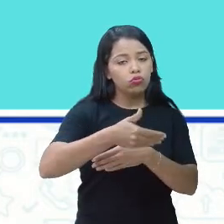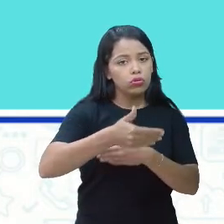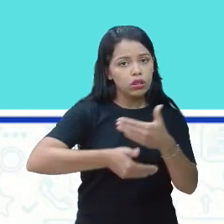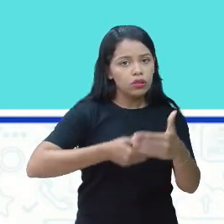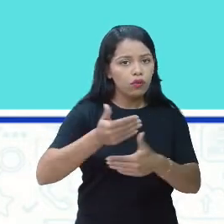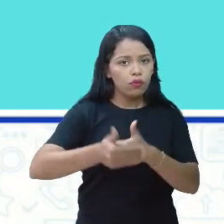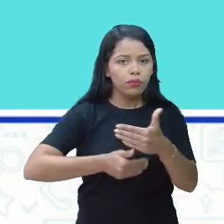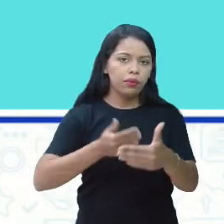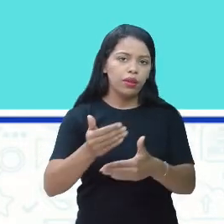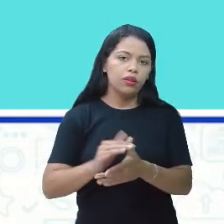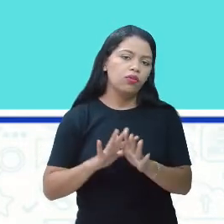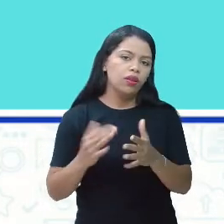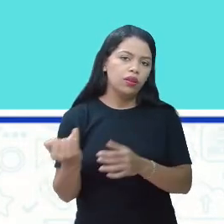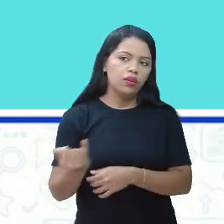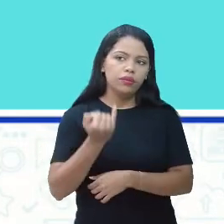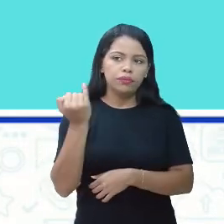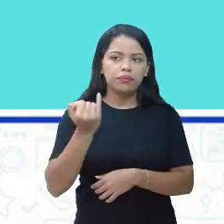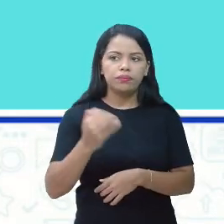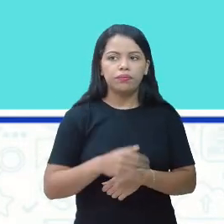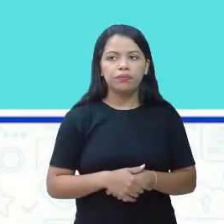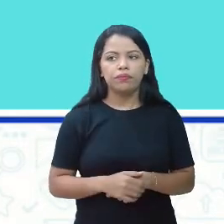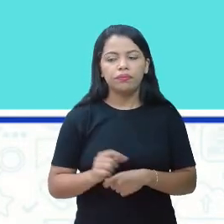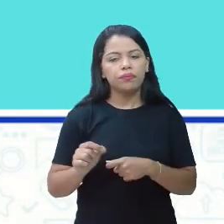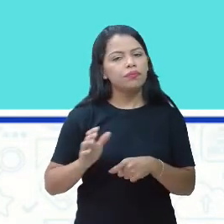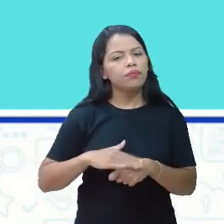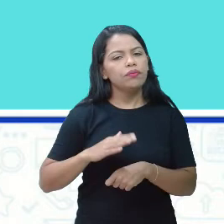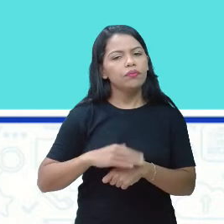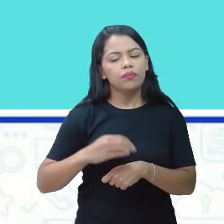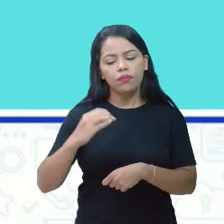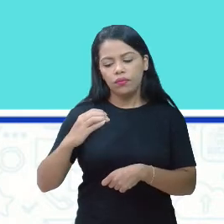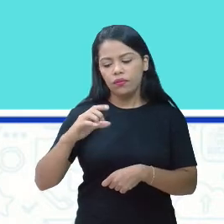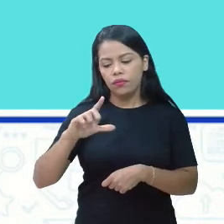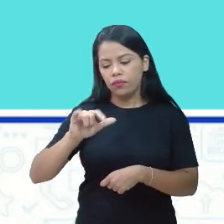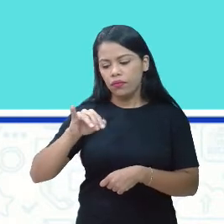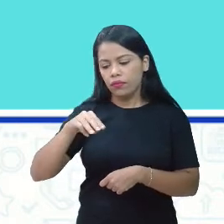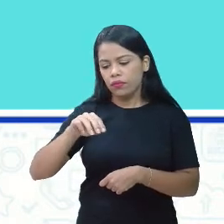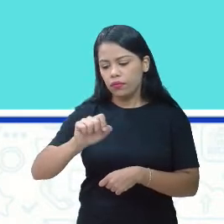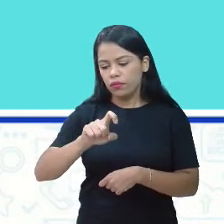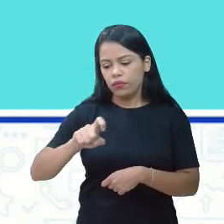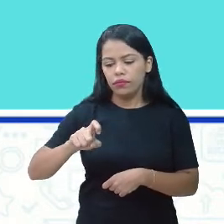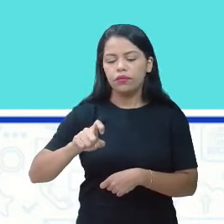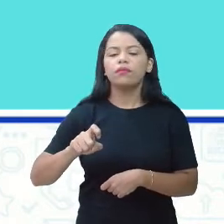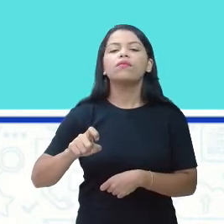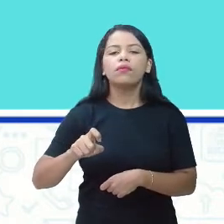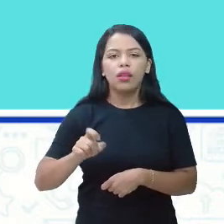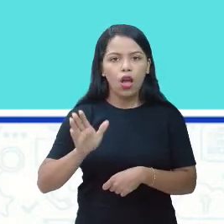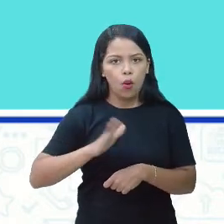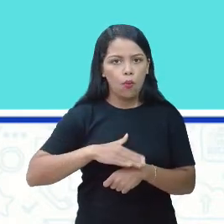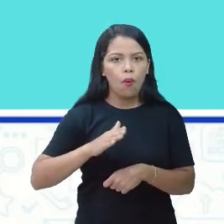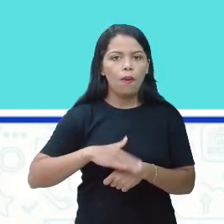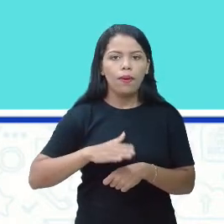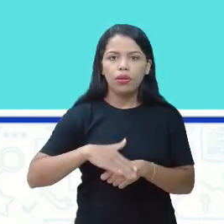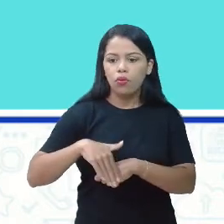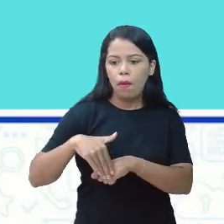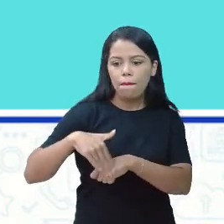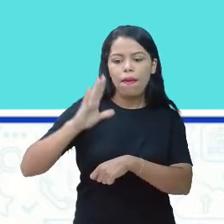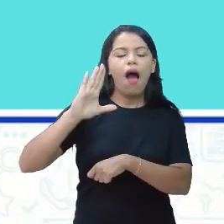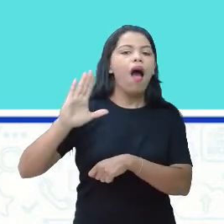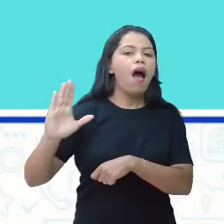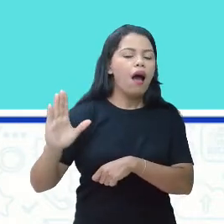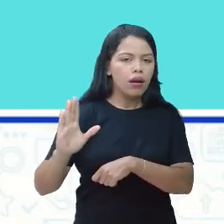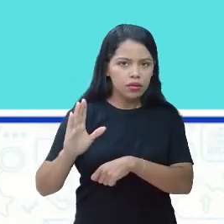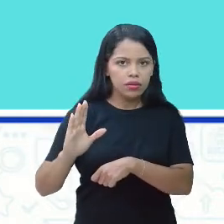desenvolvimento. Então, é importante, não é? Esse momento, o clímax, é aquele ponto máximo, não é? Onde o que